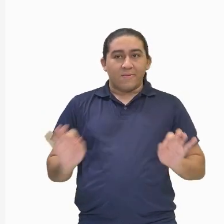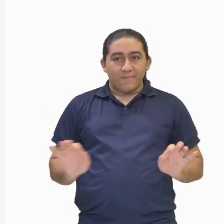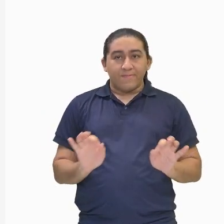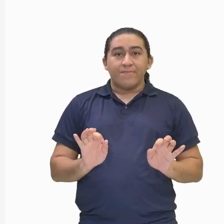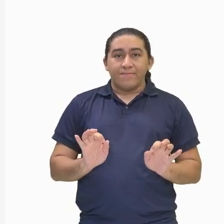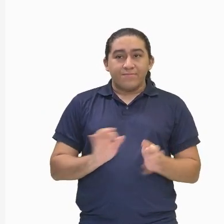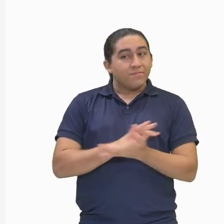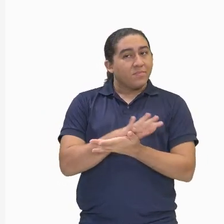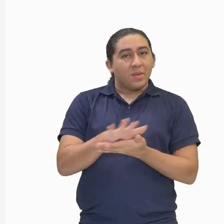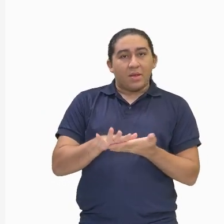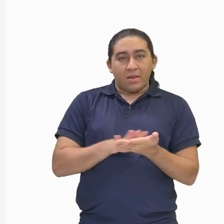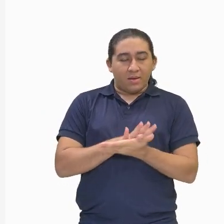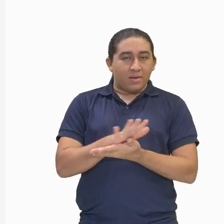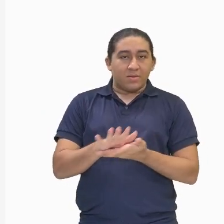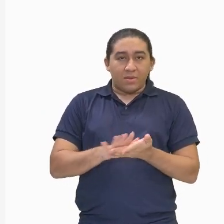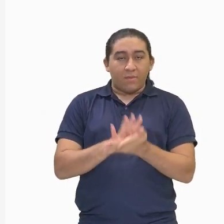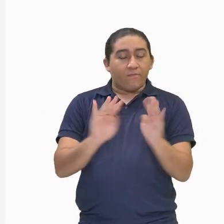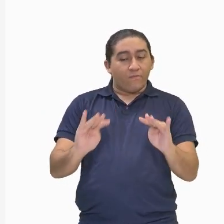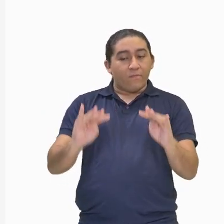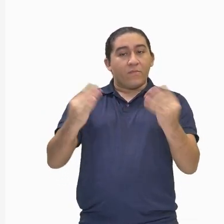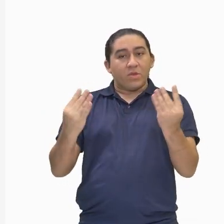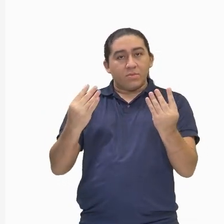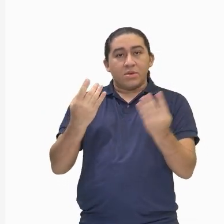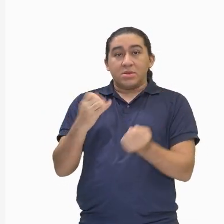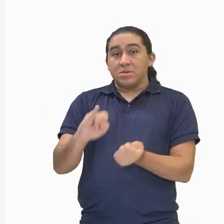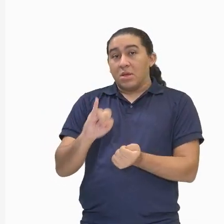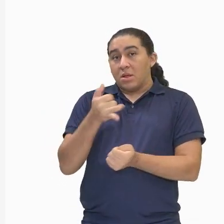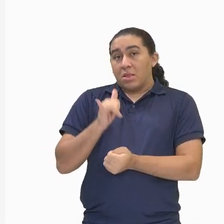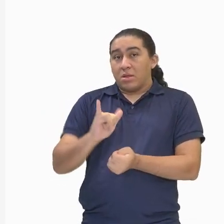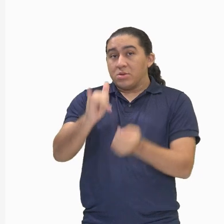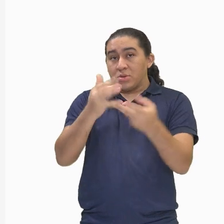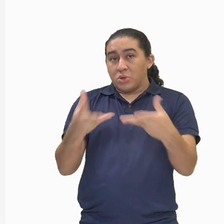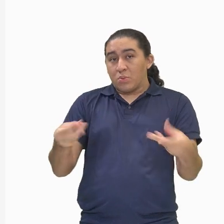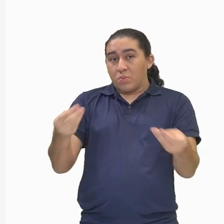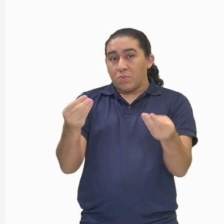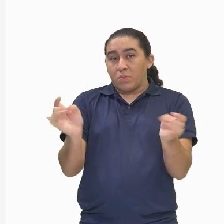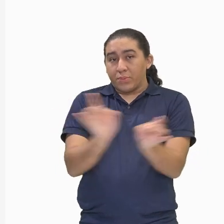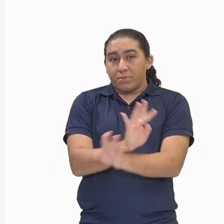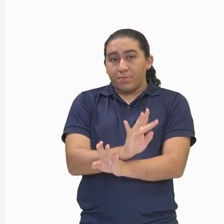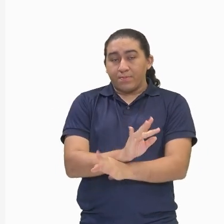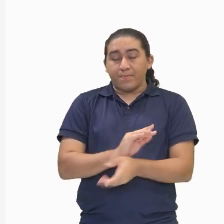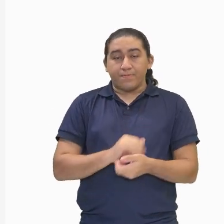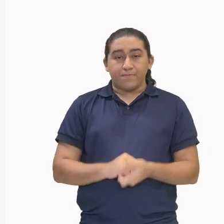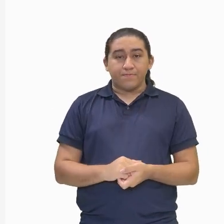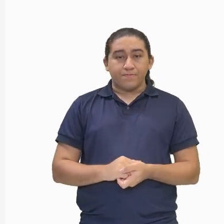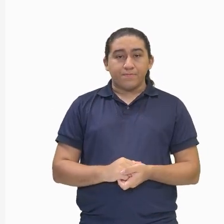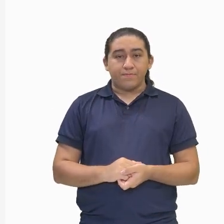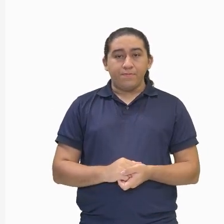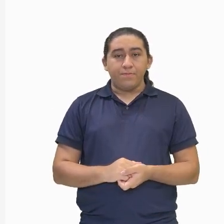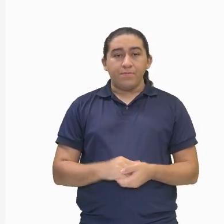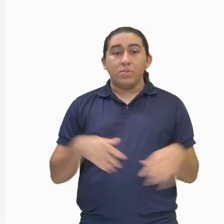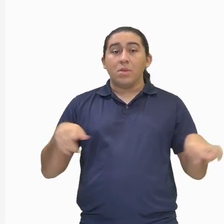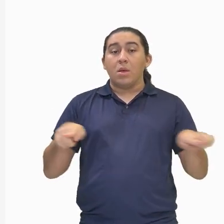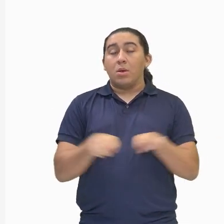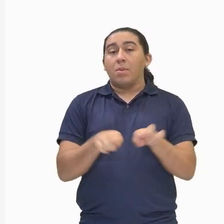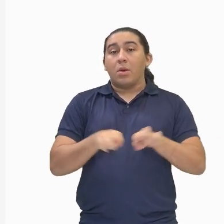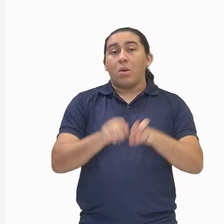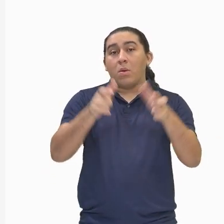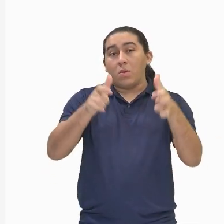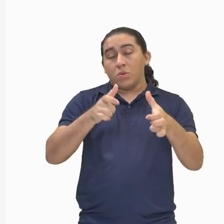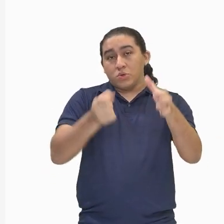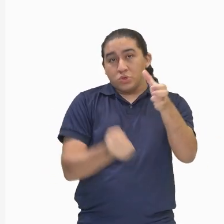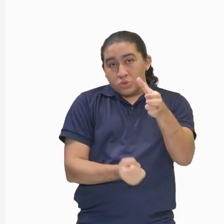momento não tivesse a energia elétrica. E essa energia elétrica, ela é produzida a partir